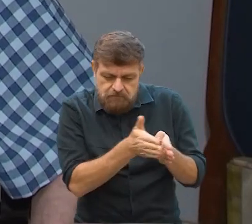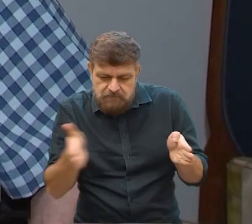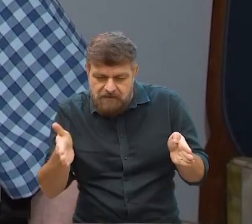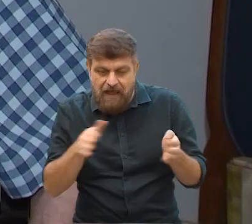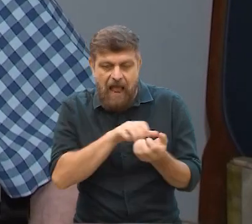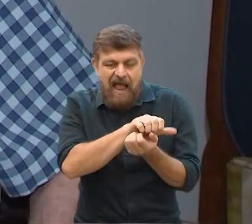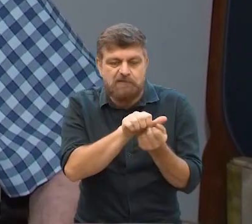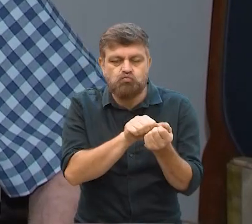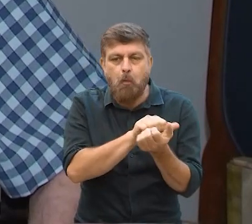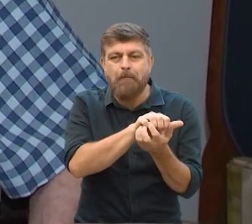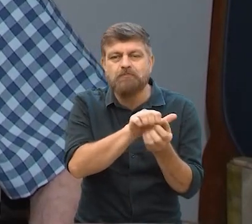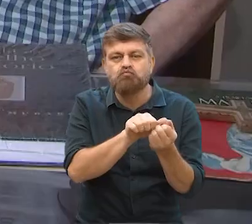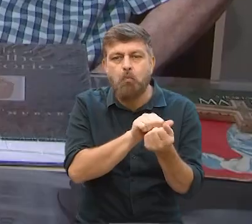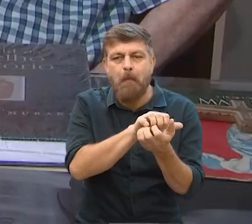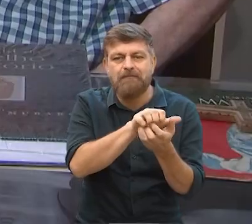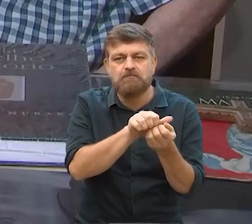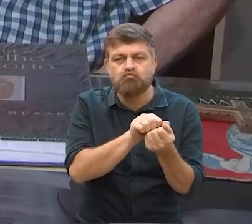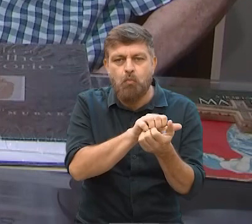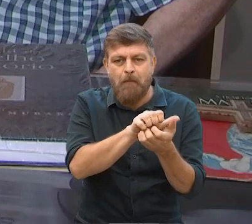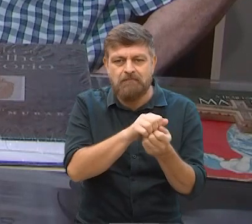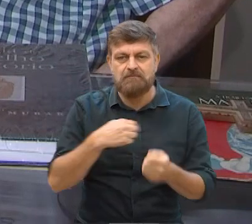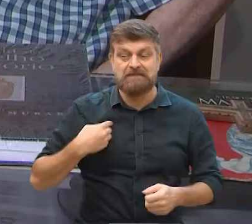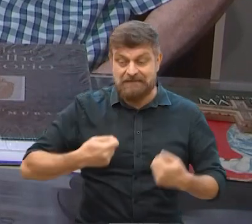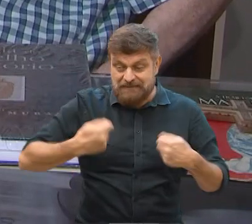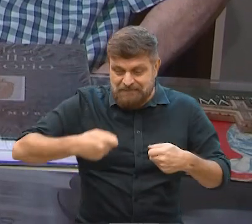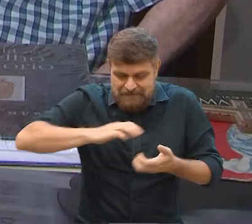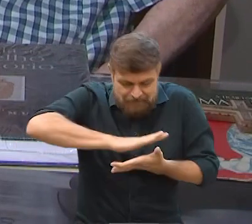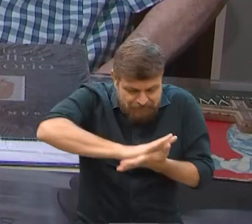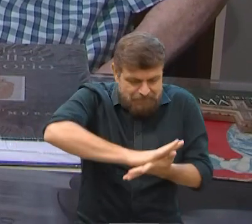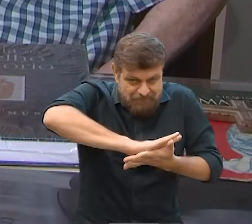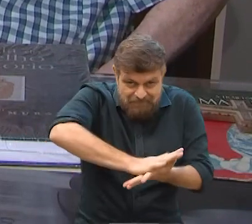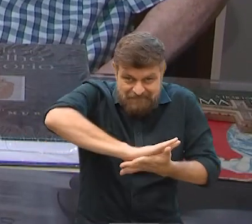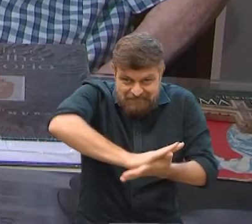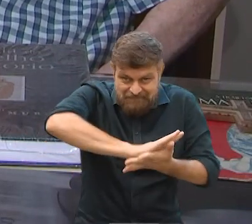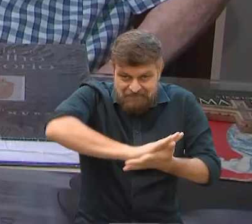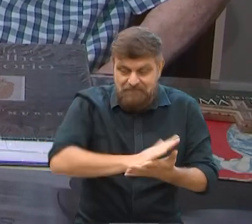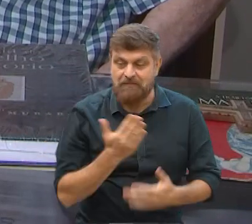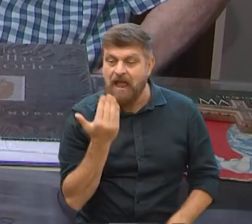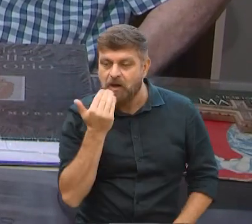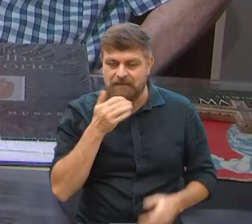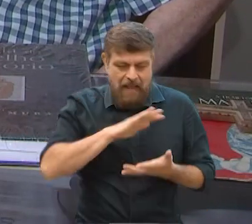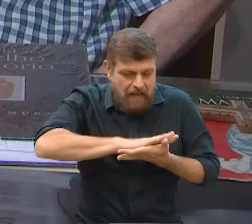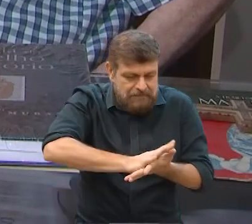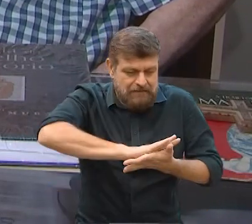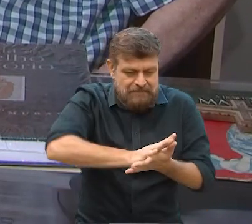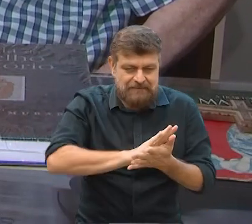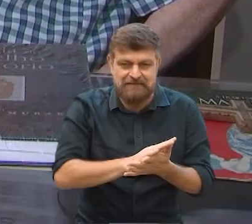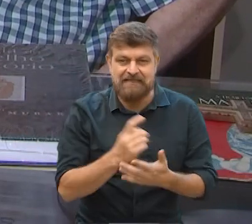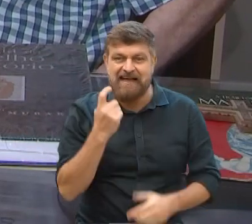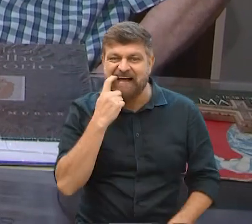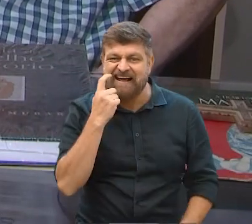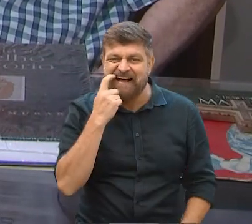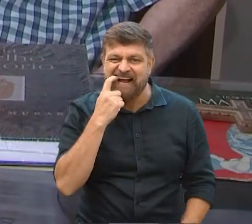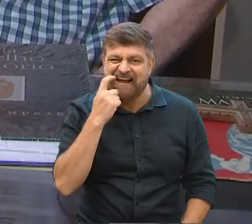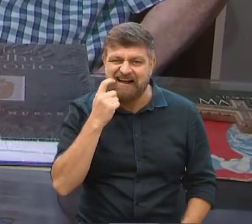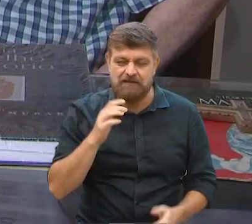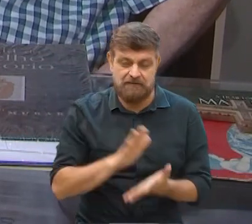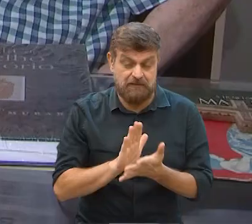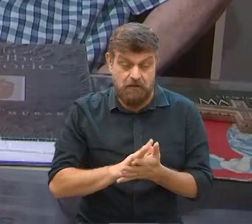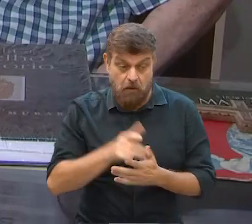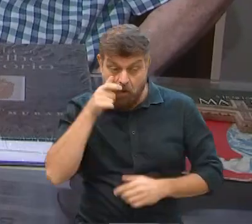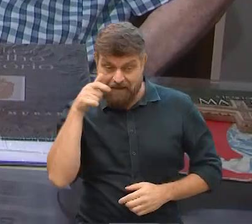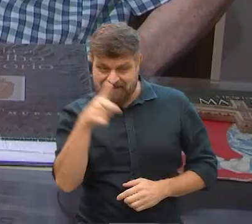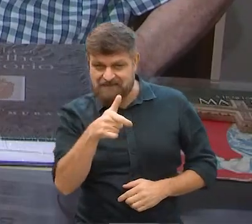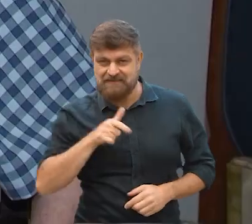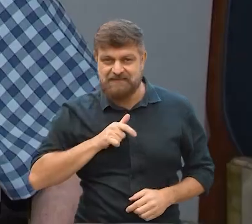que é de mastigação, porque nós temos que triturar os nutrientes, os alimentos. Quem faz isso são os dentes.